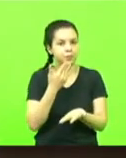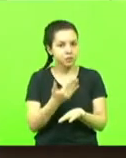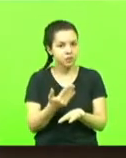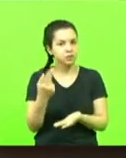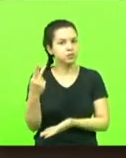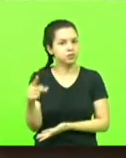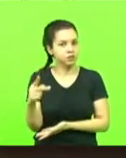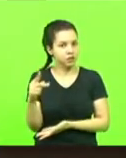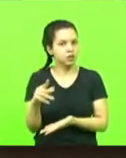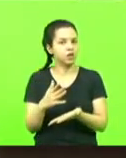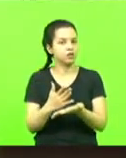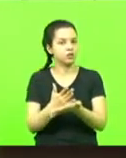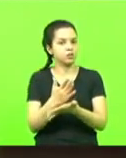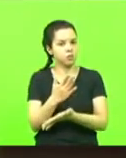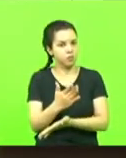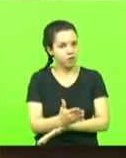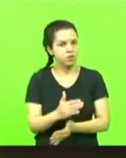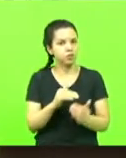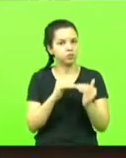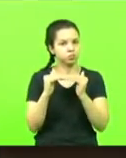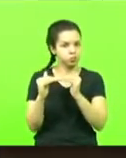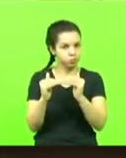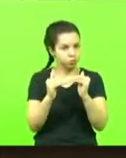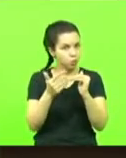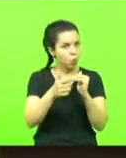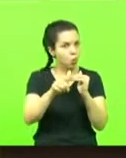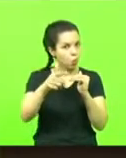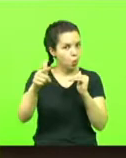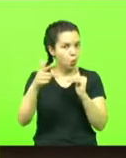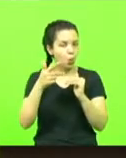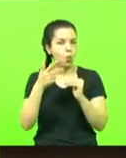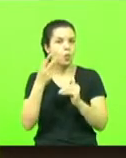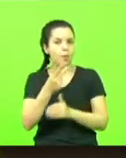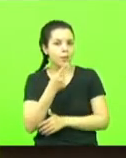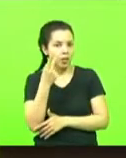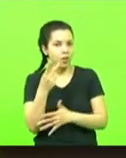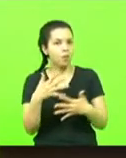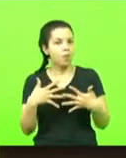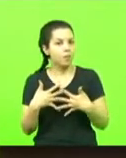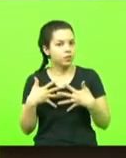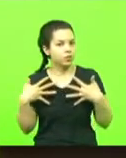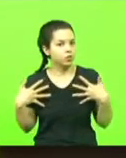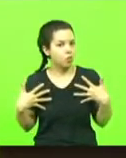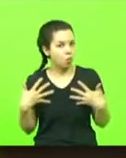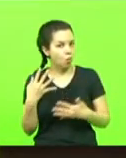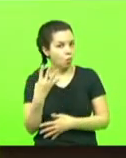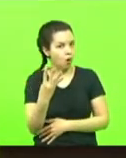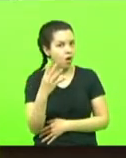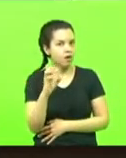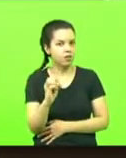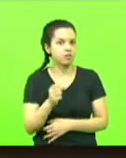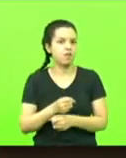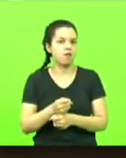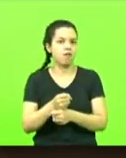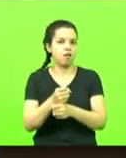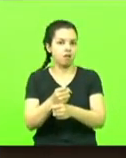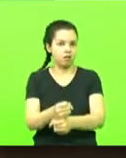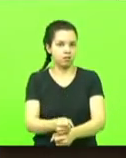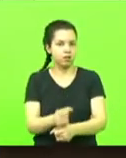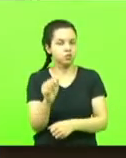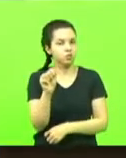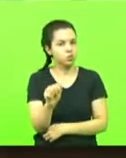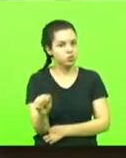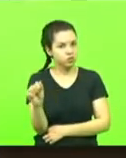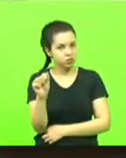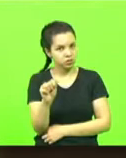e aprovada por unanimidade pelos demais parlamentares, em homenagem aos 40 anos de fundação da Associação dos Jornais